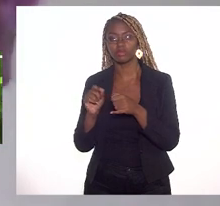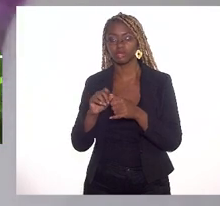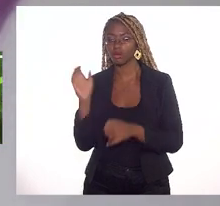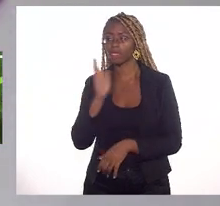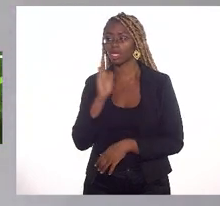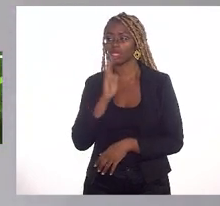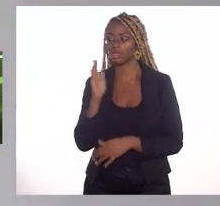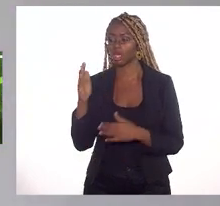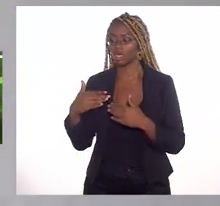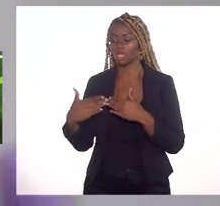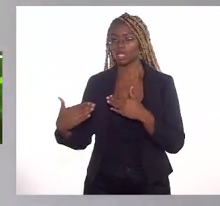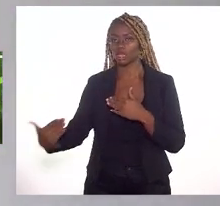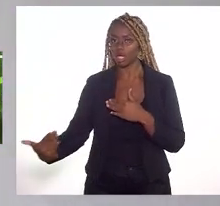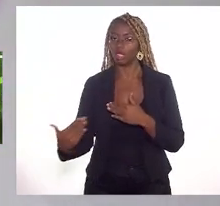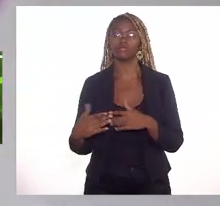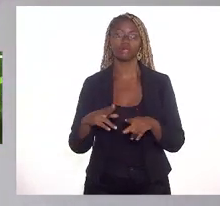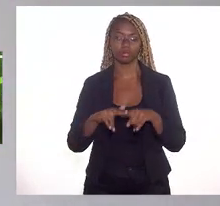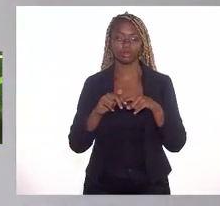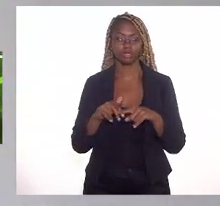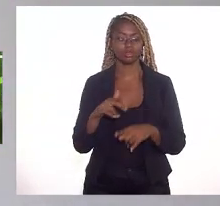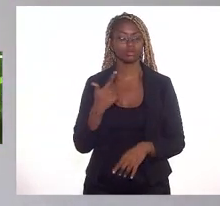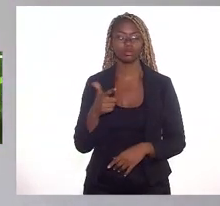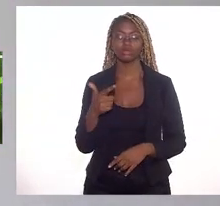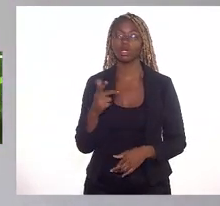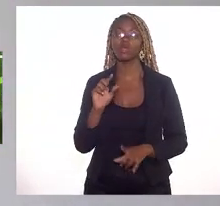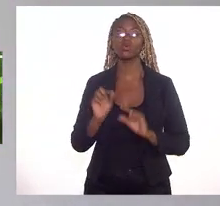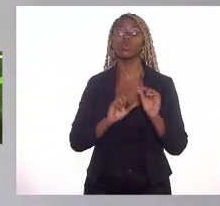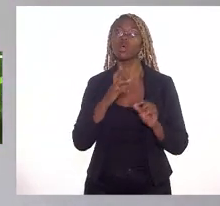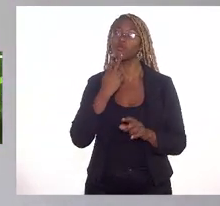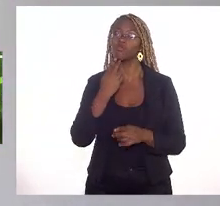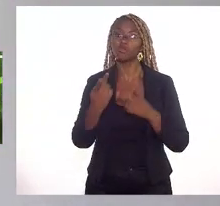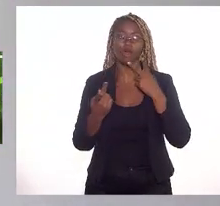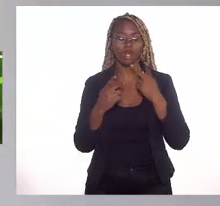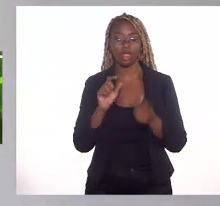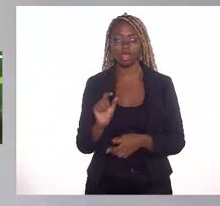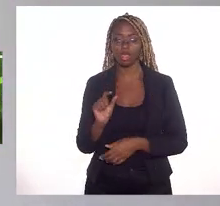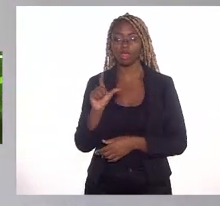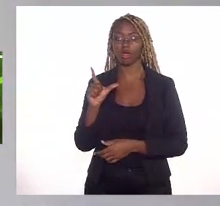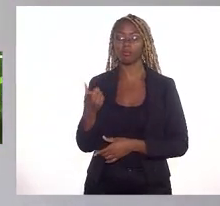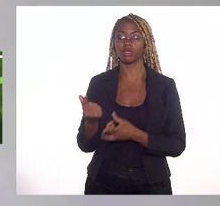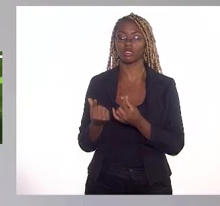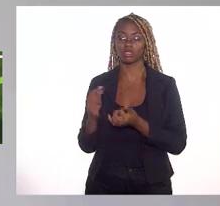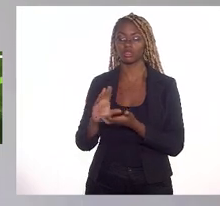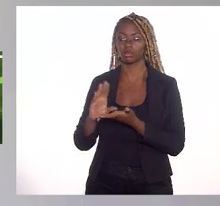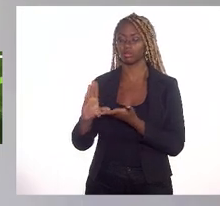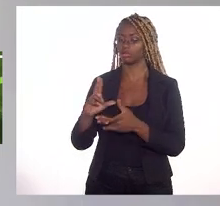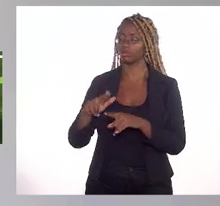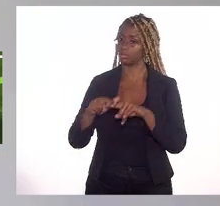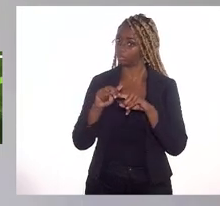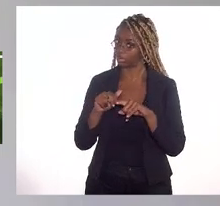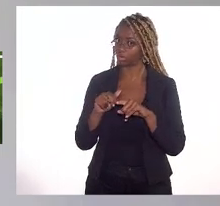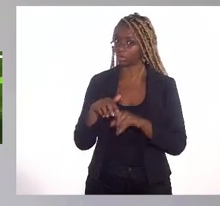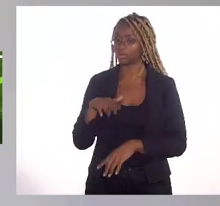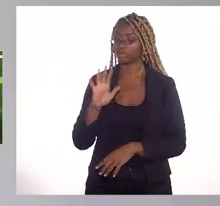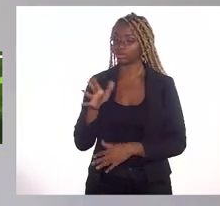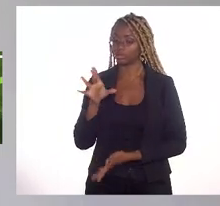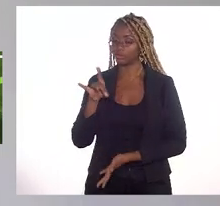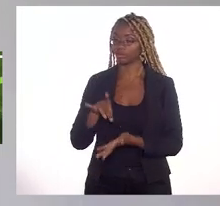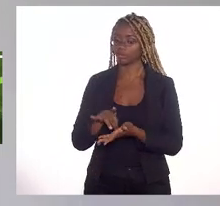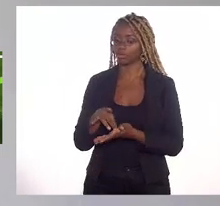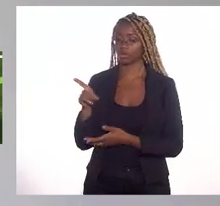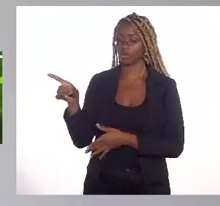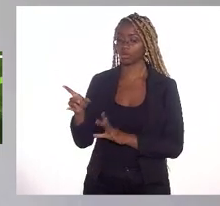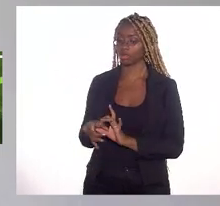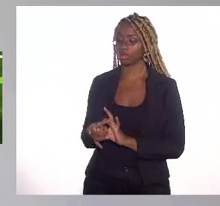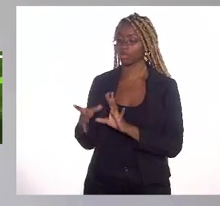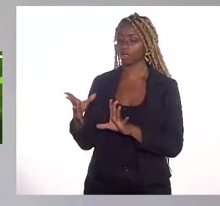acelerar esse processo. Não há que se falar... Não há que se falar em aumento de despesas de custeio, porque, na verdade, uma vez